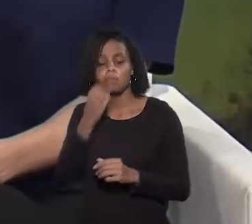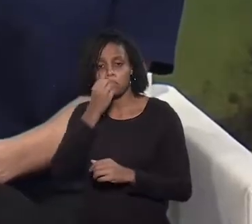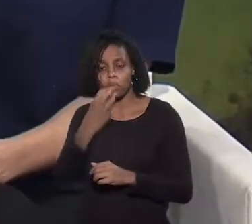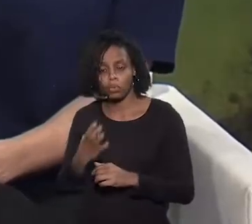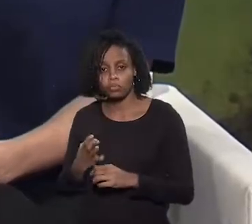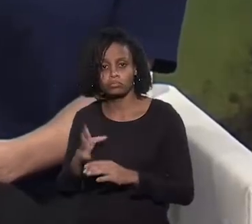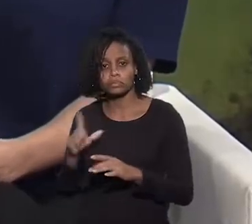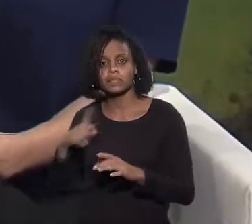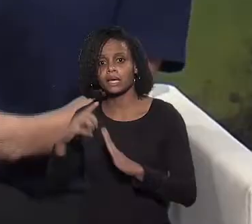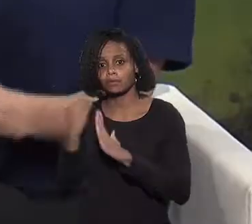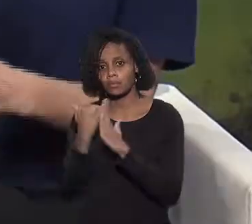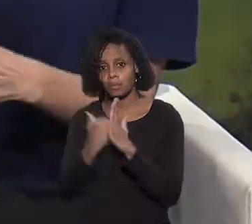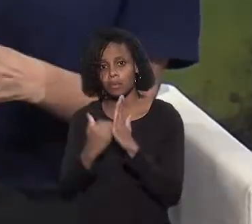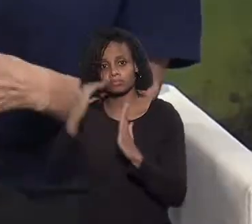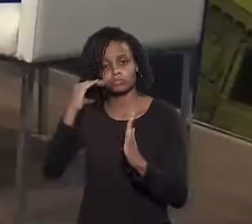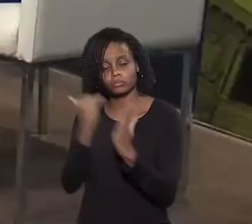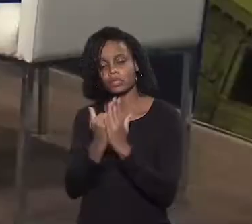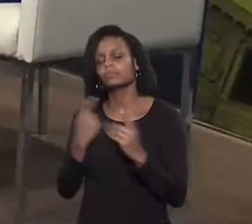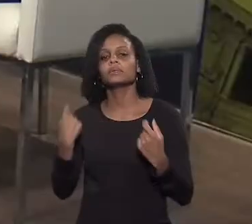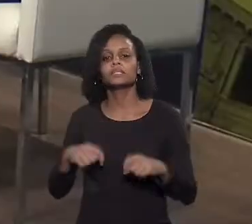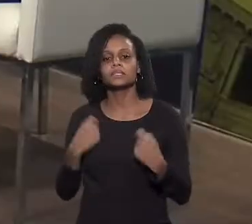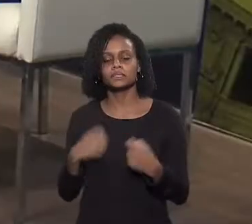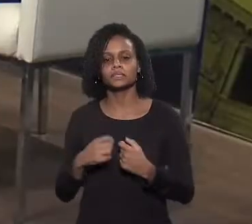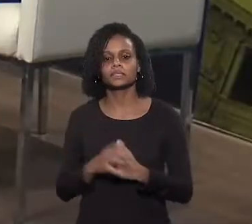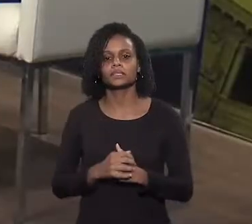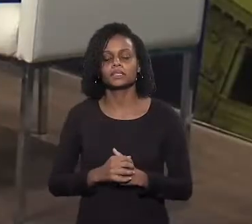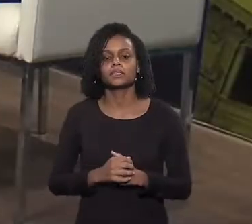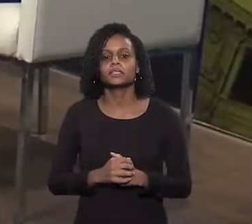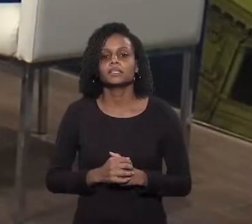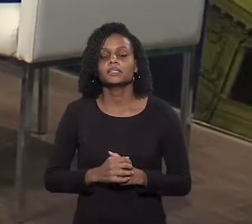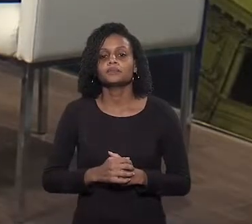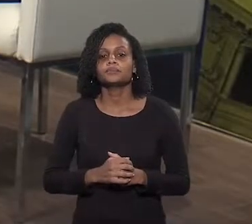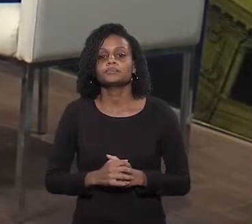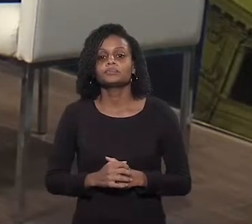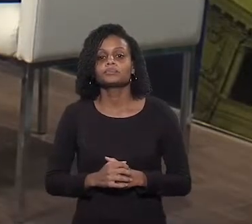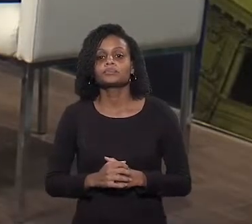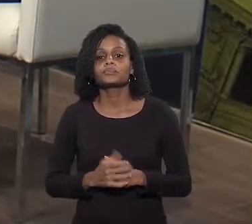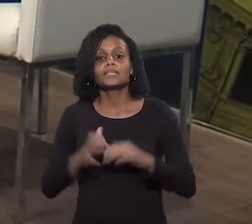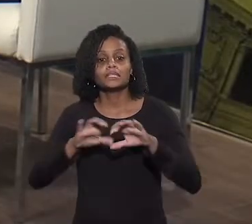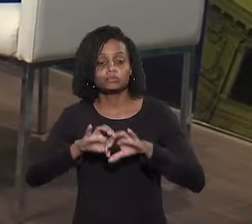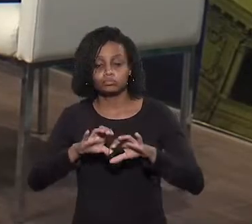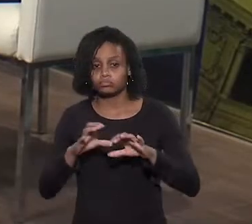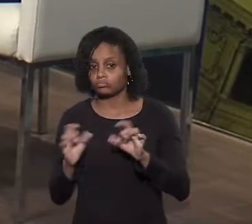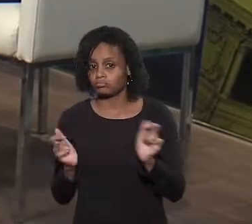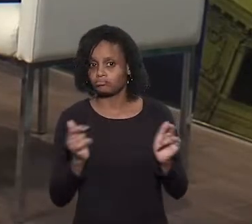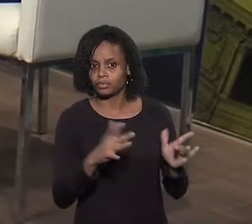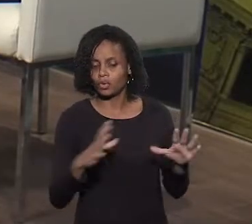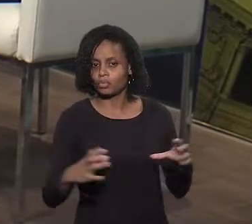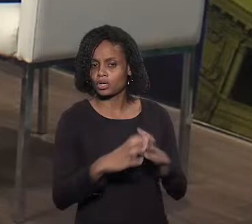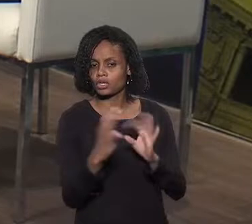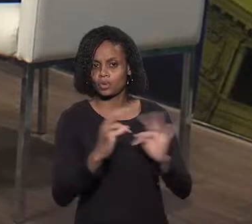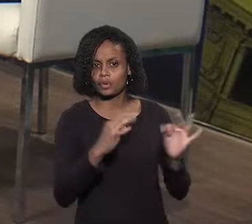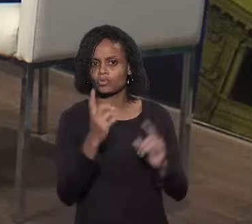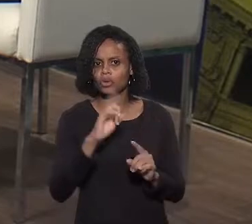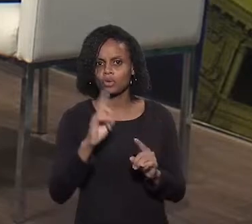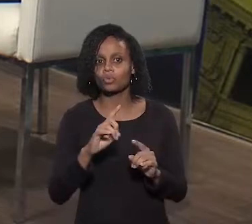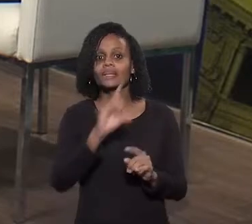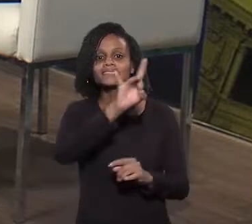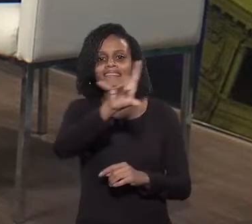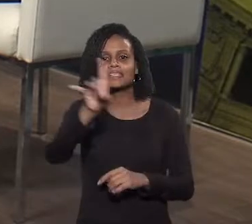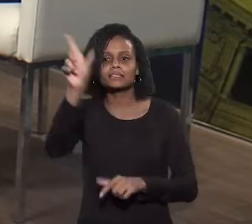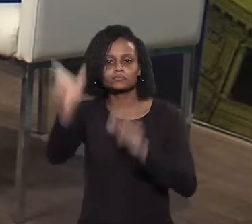que tem uma metodologia que deve ser respeitada e potencializada pelo governo. O que não exclui a comunidade terapêutica, porque cada ser humano